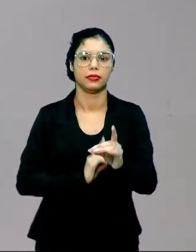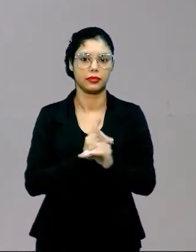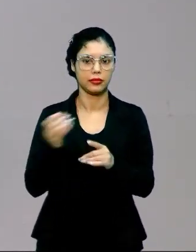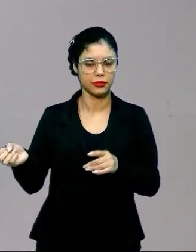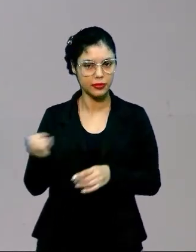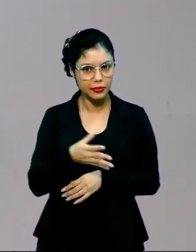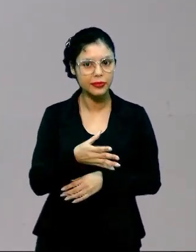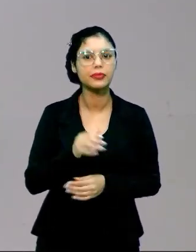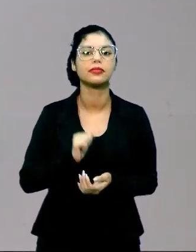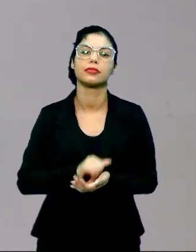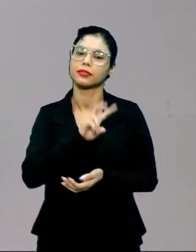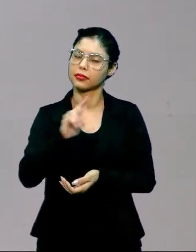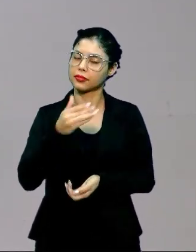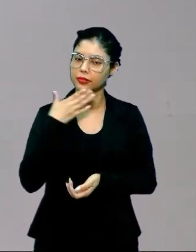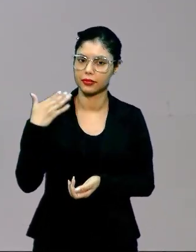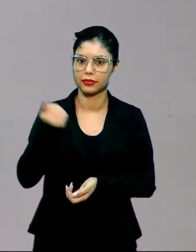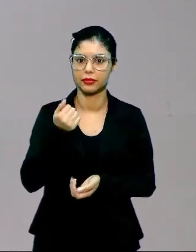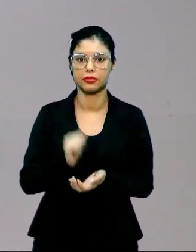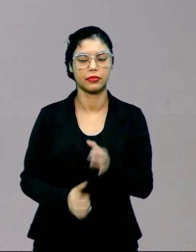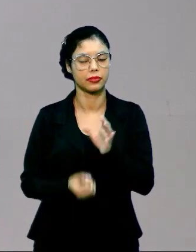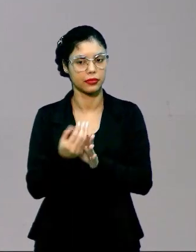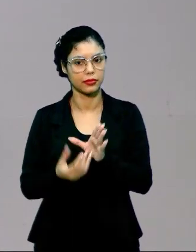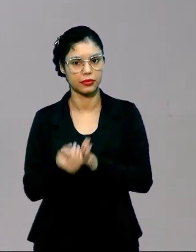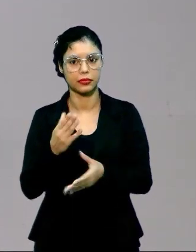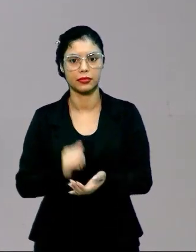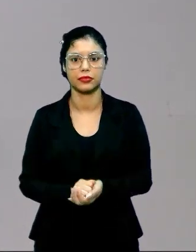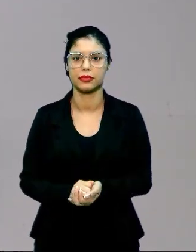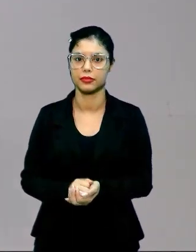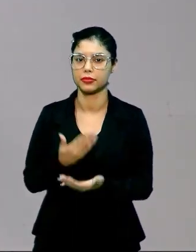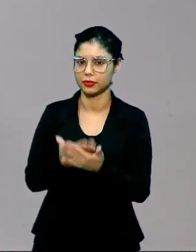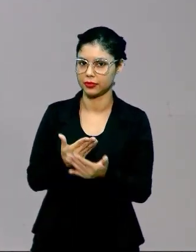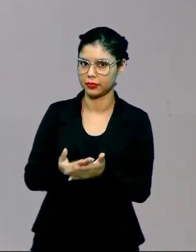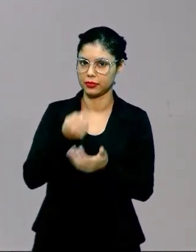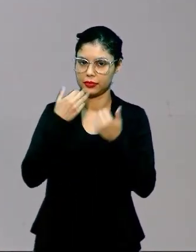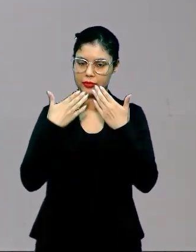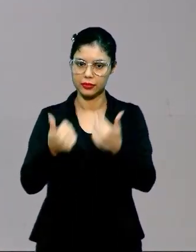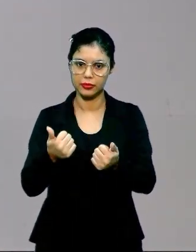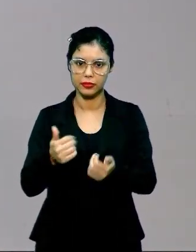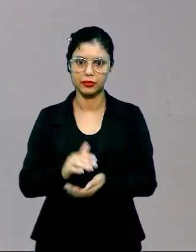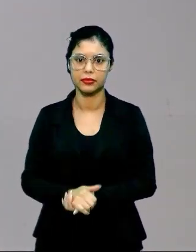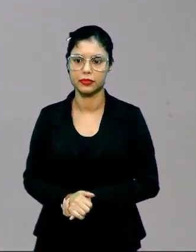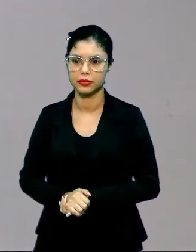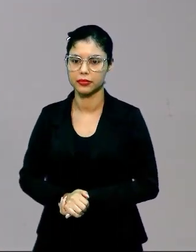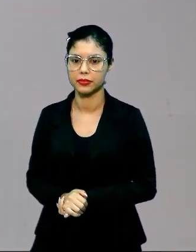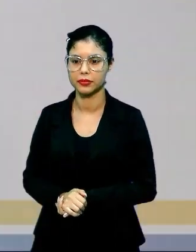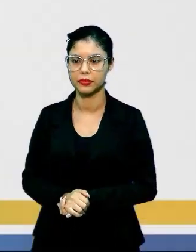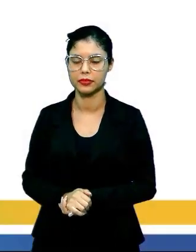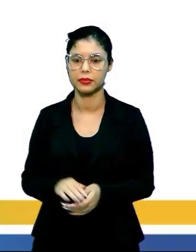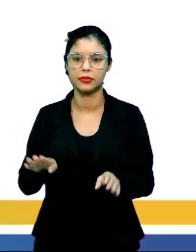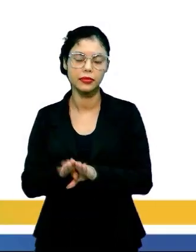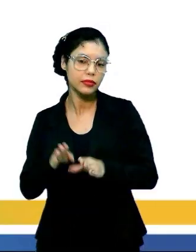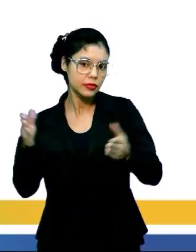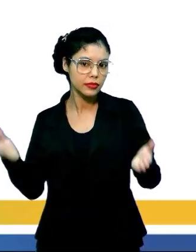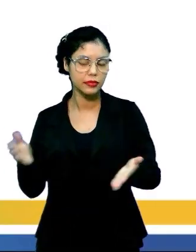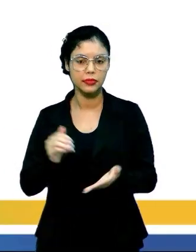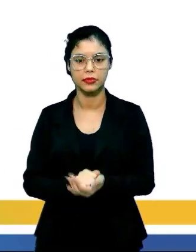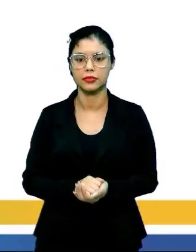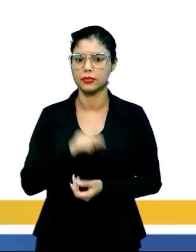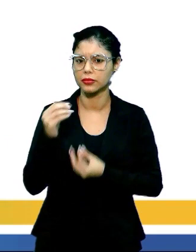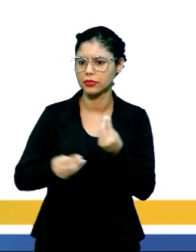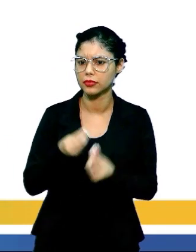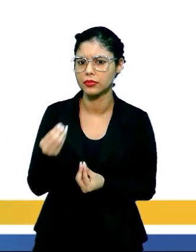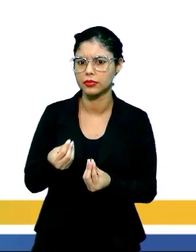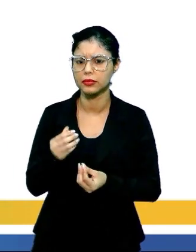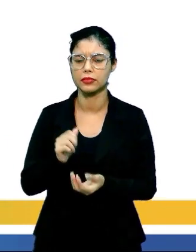com certeza você vai melhorar a tua produtividade no estudo, beleza? Certinho? Então, como é que é